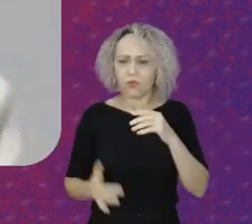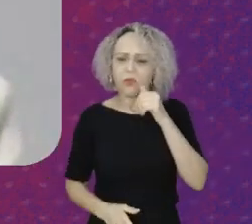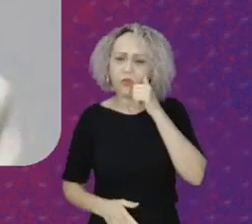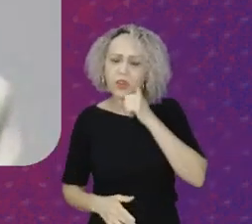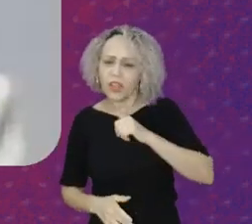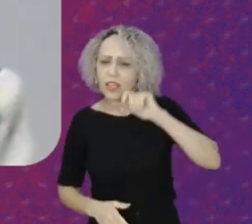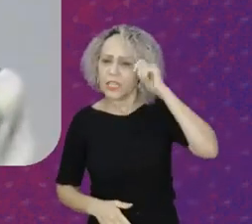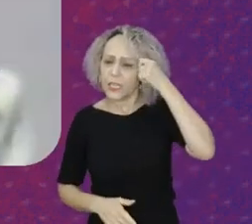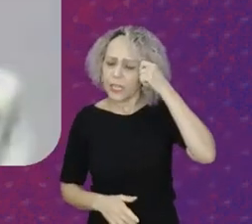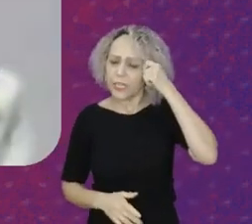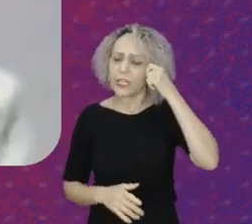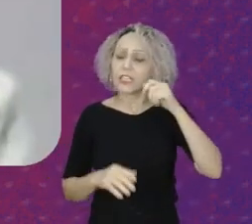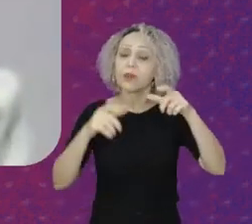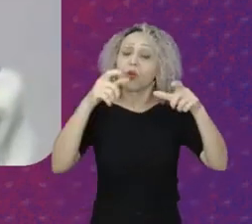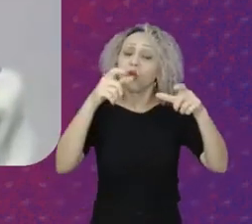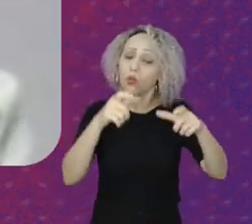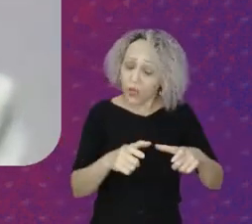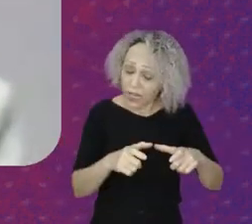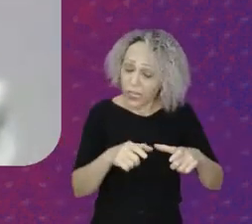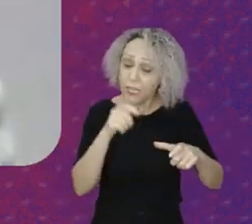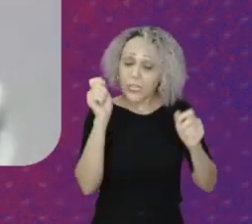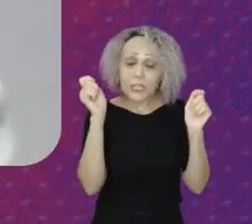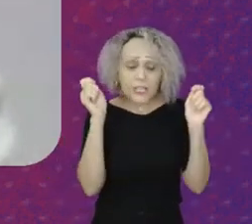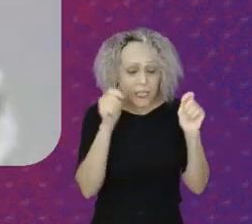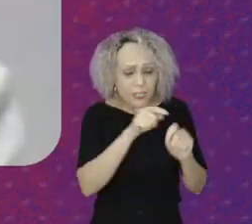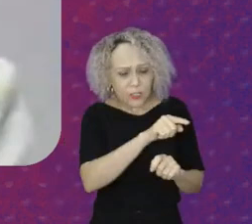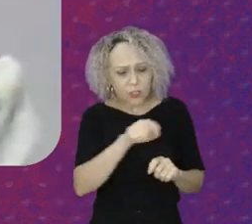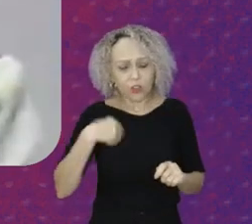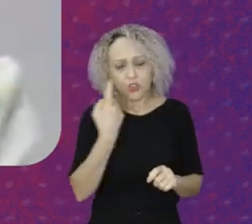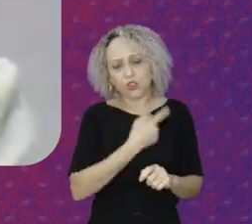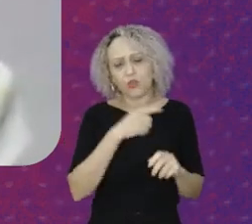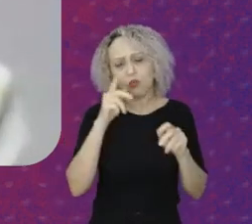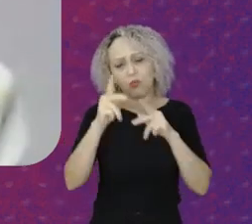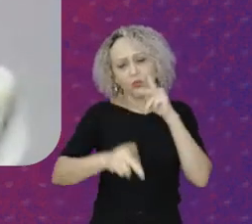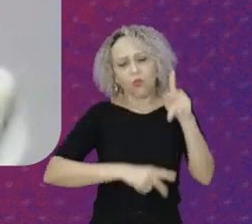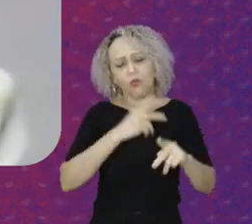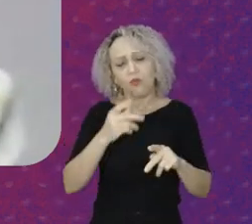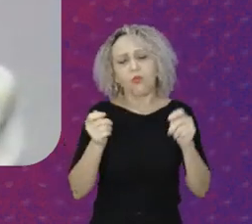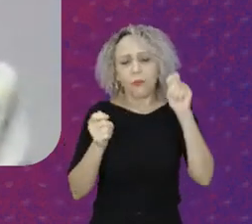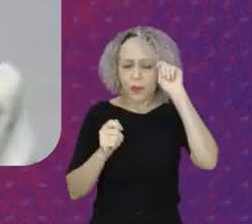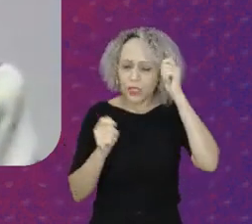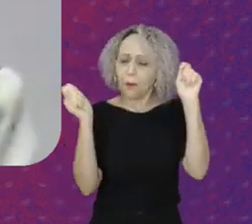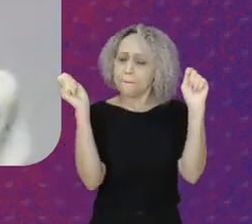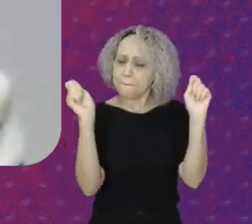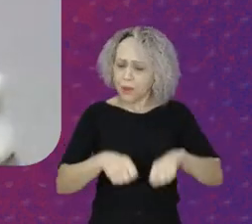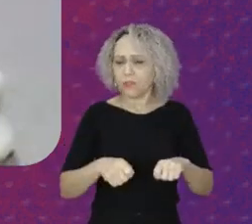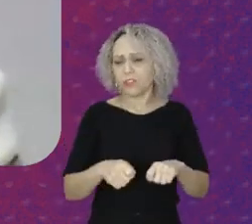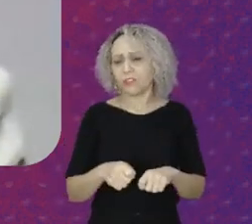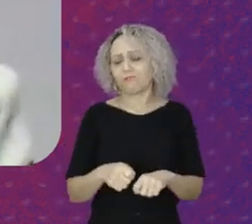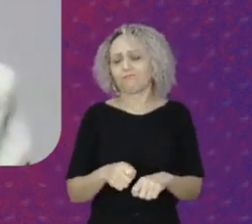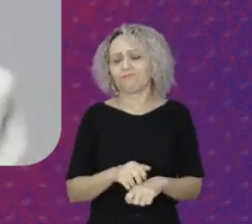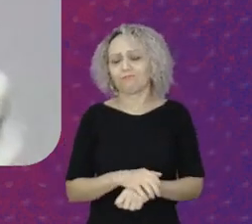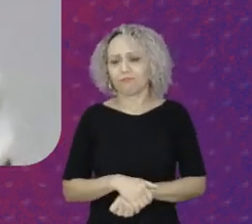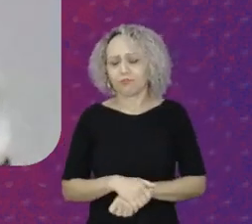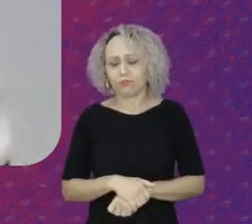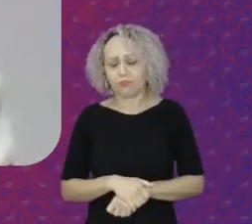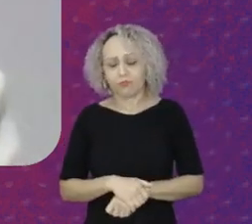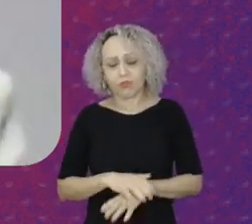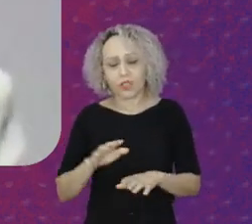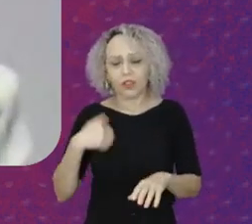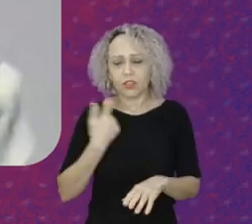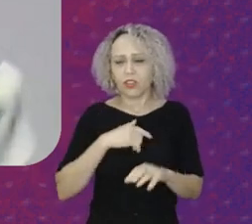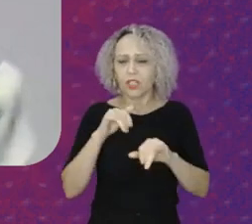esse povo que o nosso povo já deveria ter há muito tempo. Então, nossa campanha foi um misto